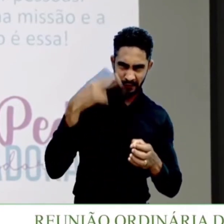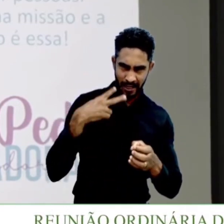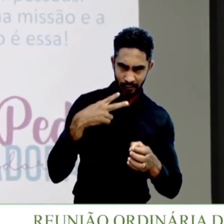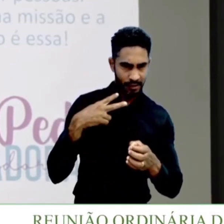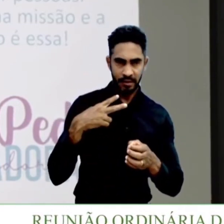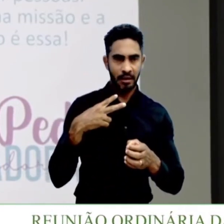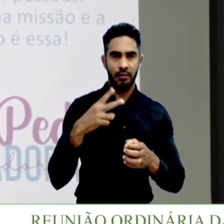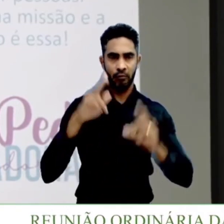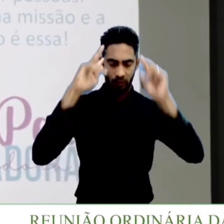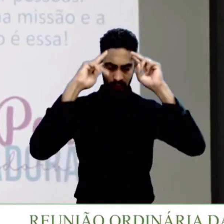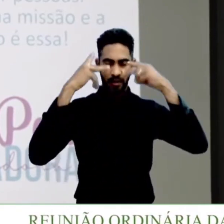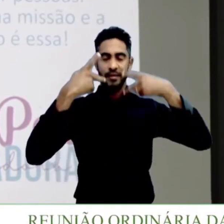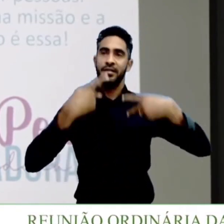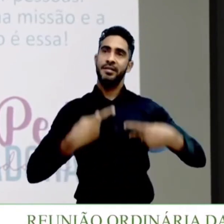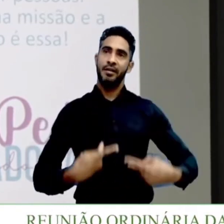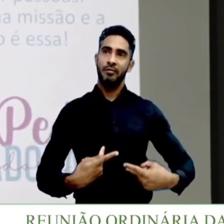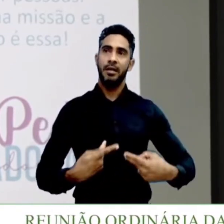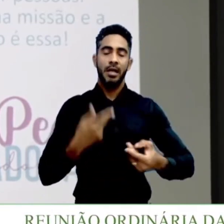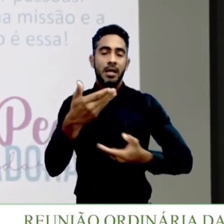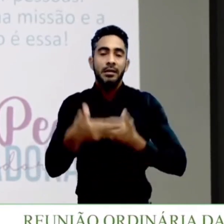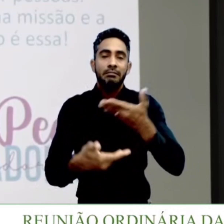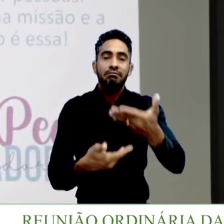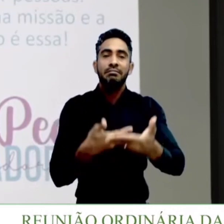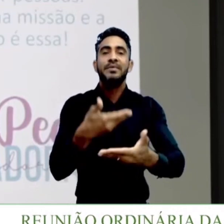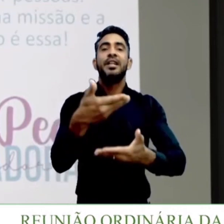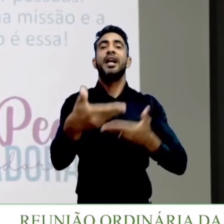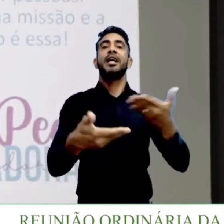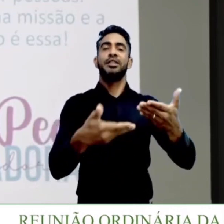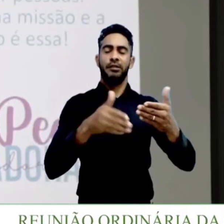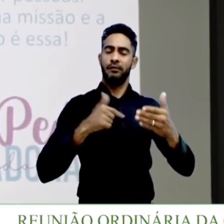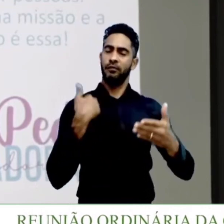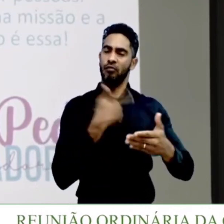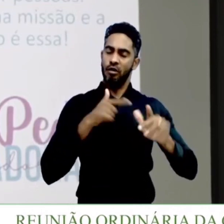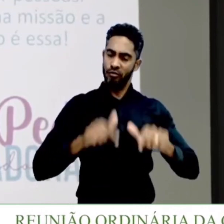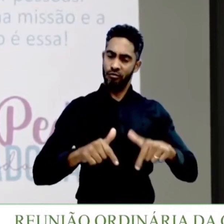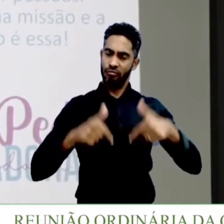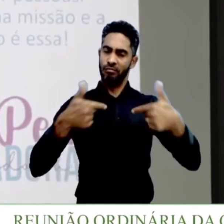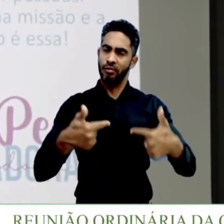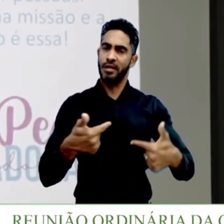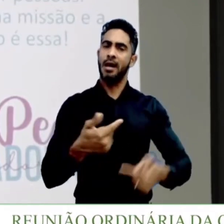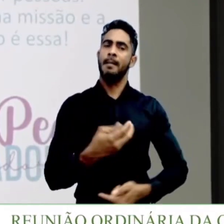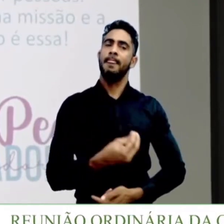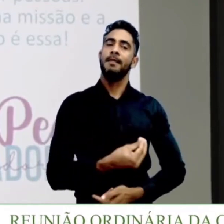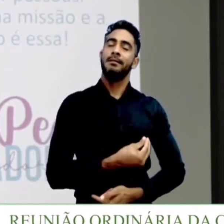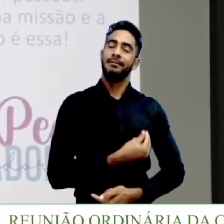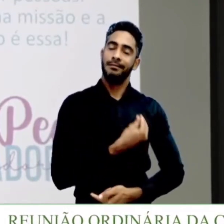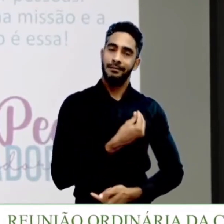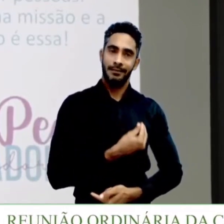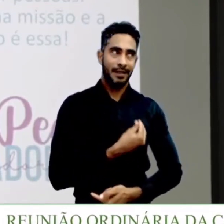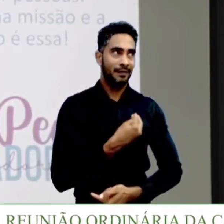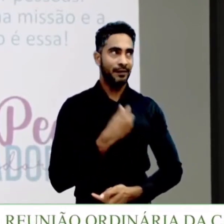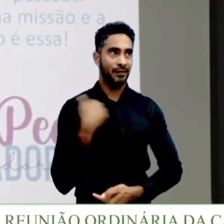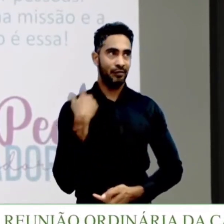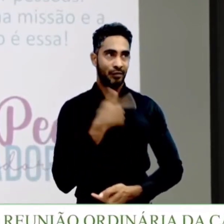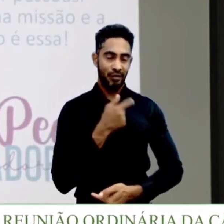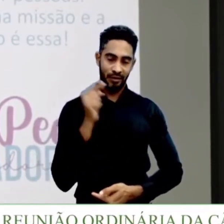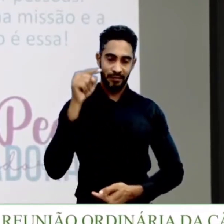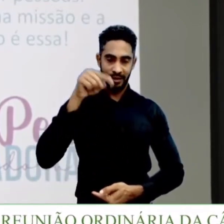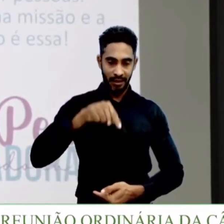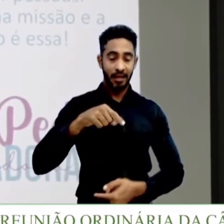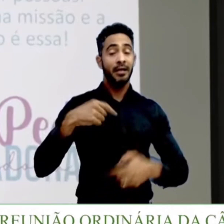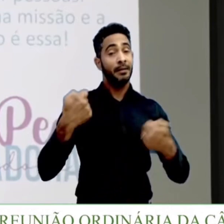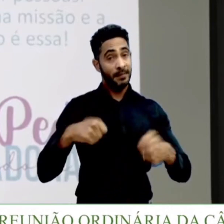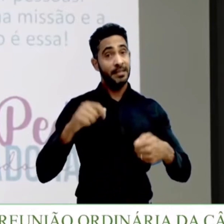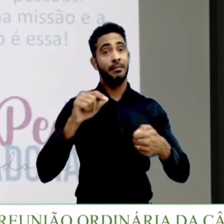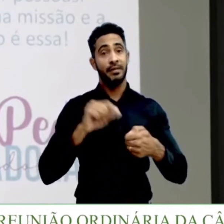ser humano. É imperativo a gente lutar pela vida. Se nós estamos aqui, nós temos que fazer